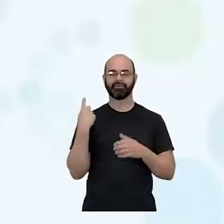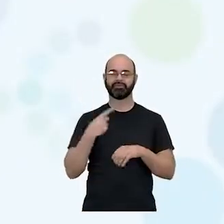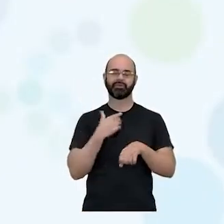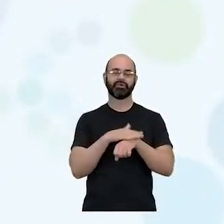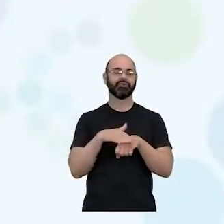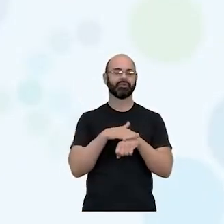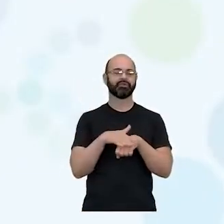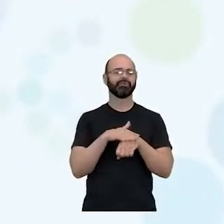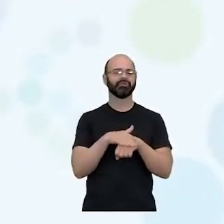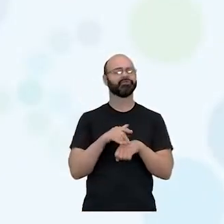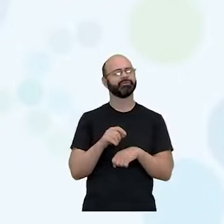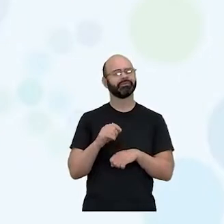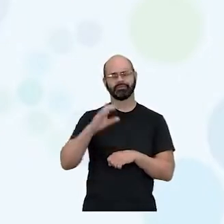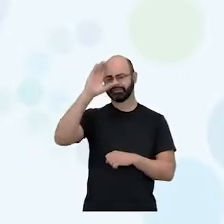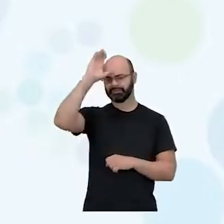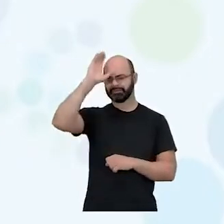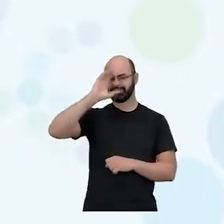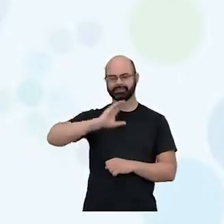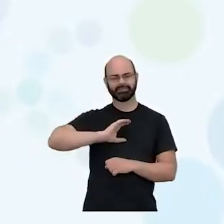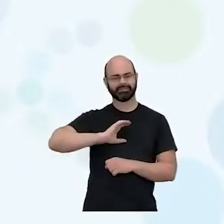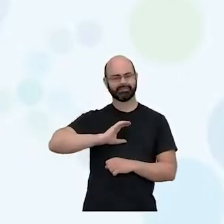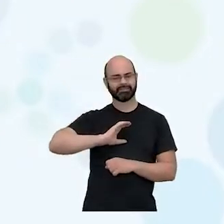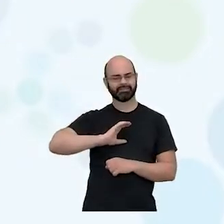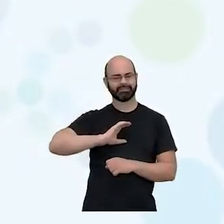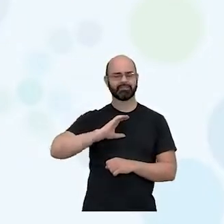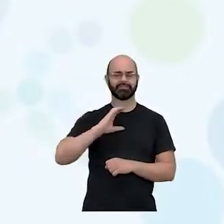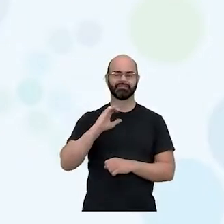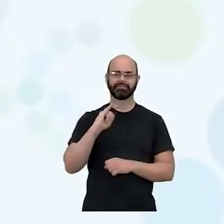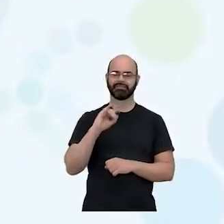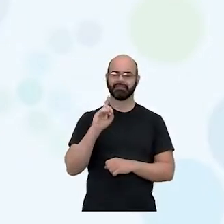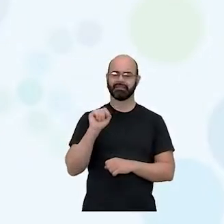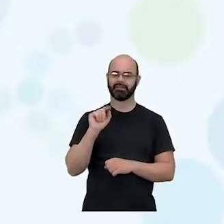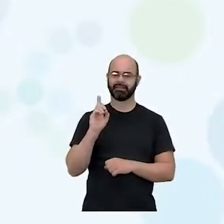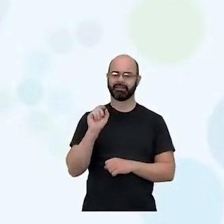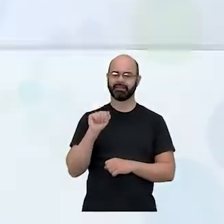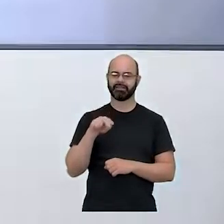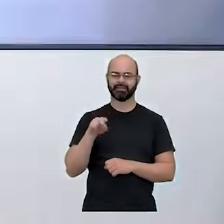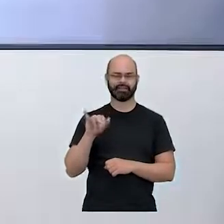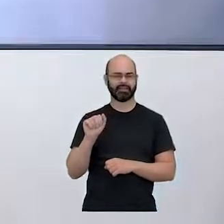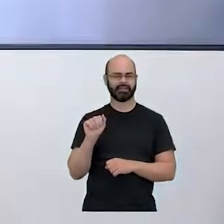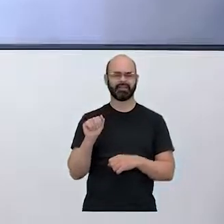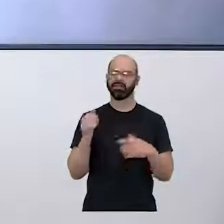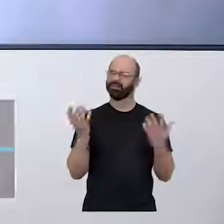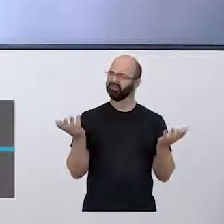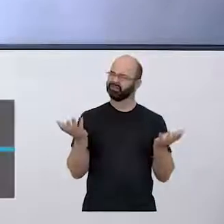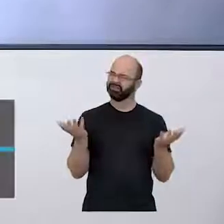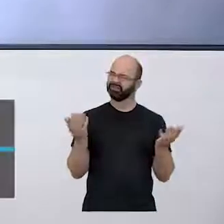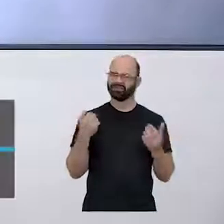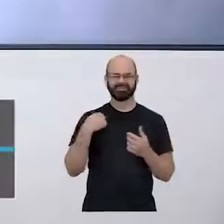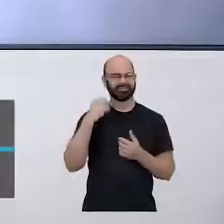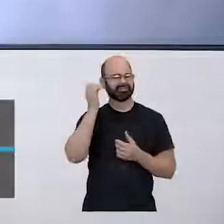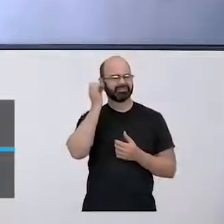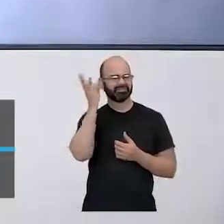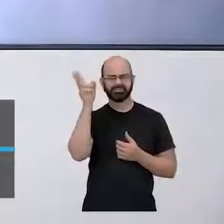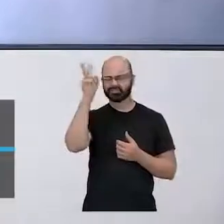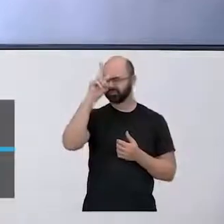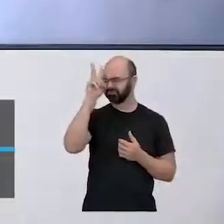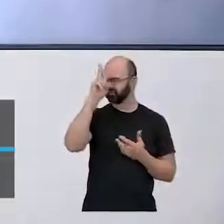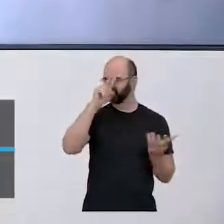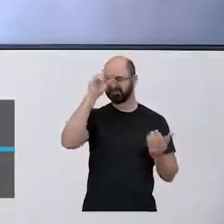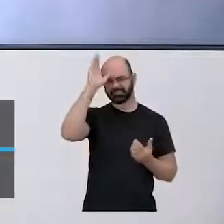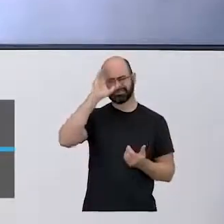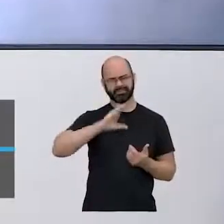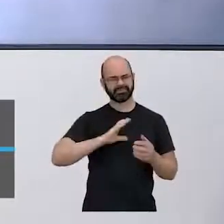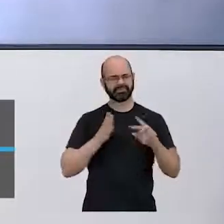falar sobre cidadania. Professor, eu não me lembro o que é cidadania. O que é